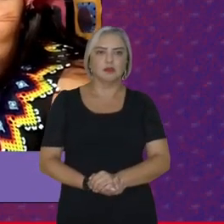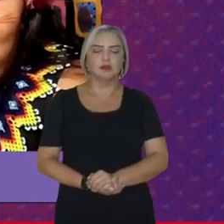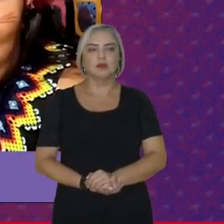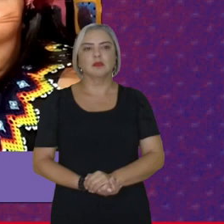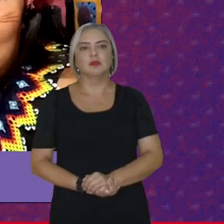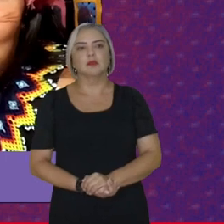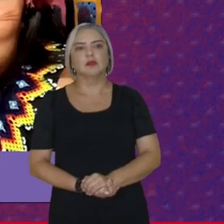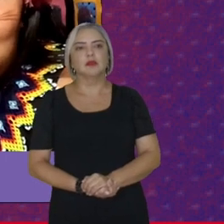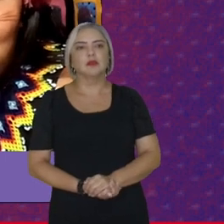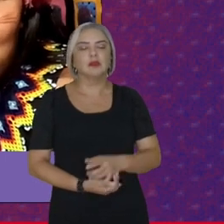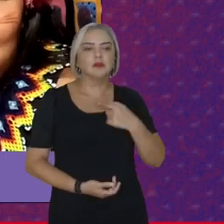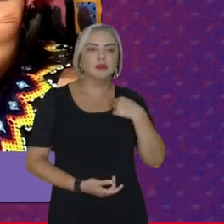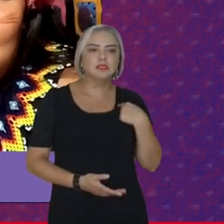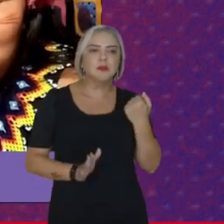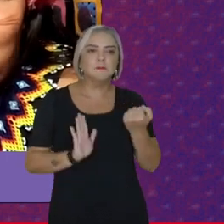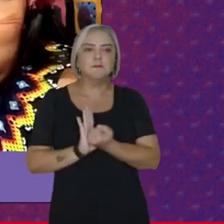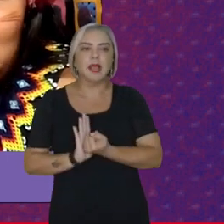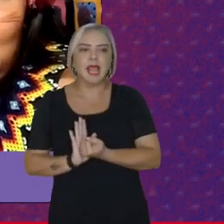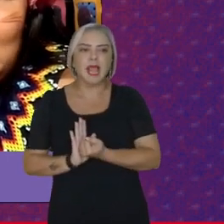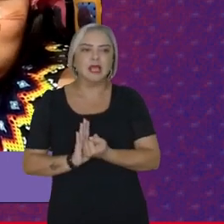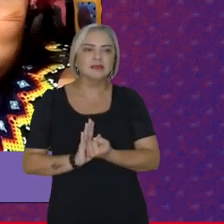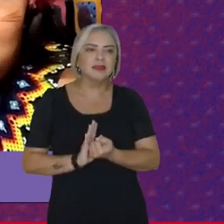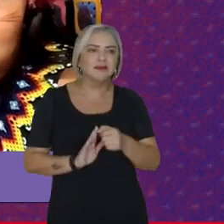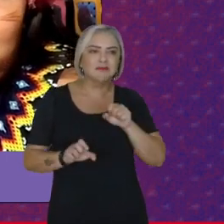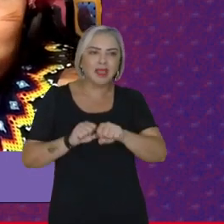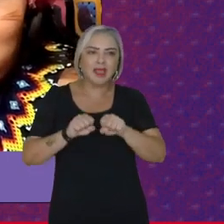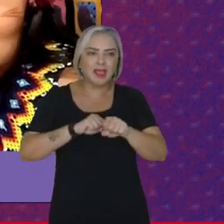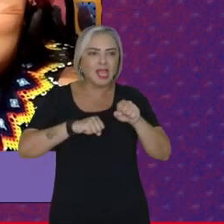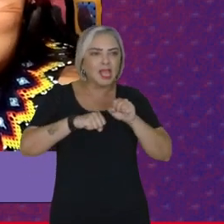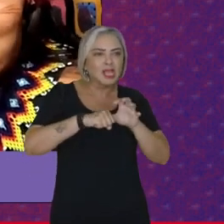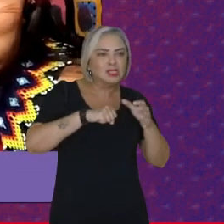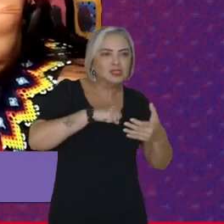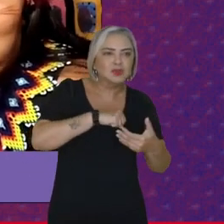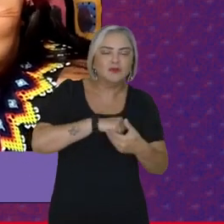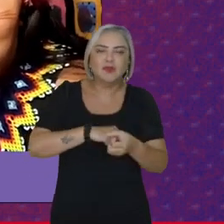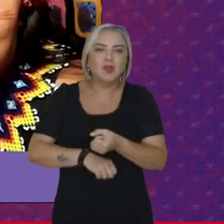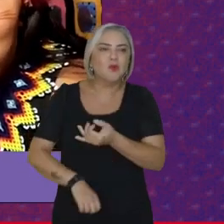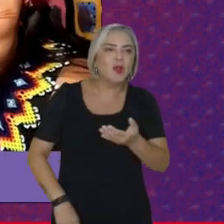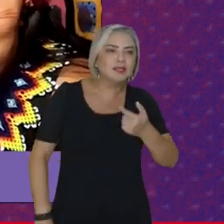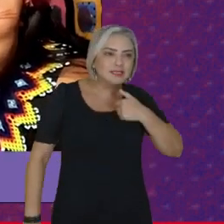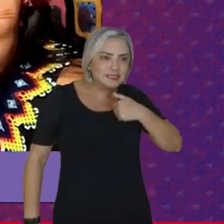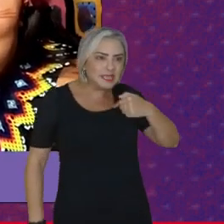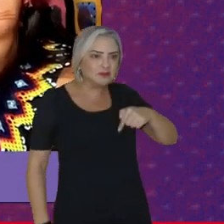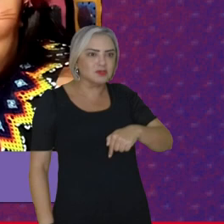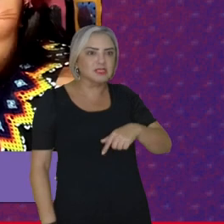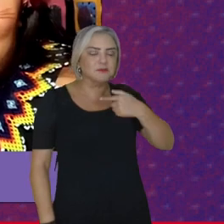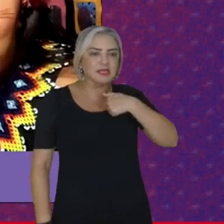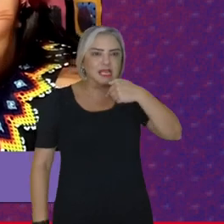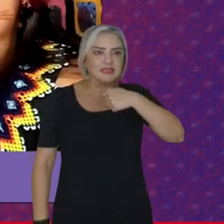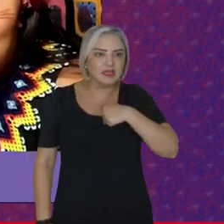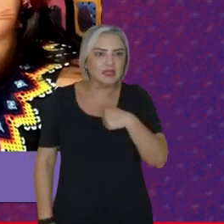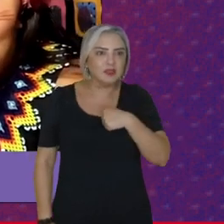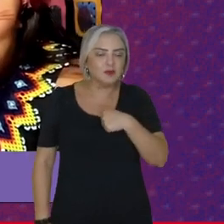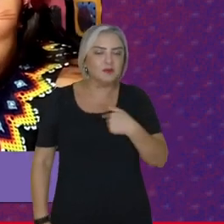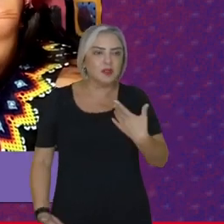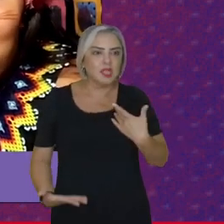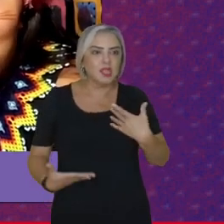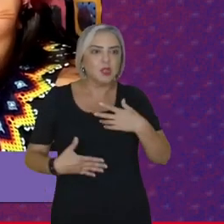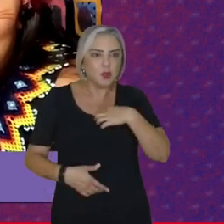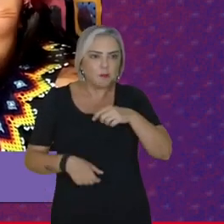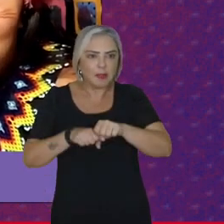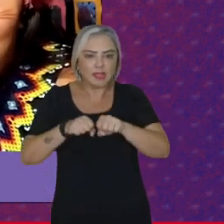Inclusive, quando a gente mata o outro de Covid. Morreram pessoas de Covid. Quantas eu matei? Porque eu posso ter